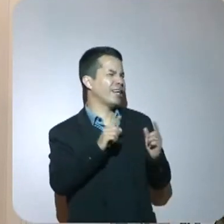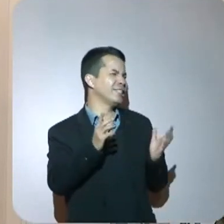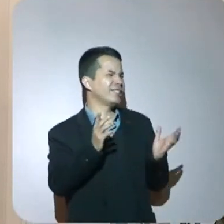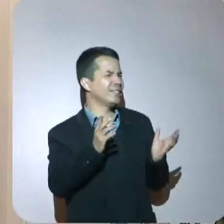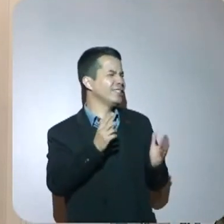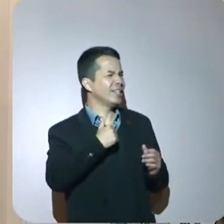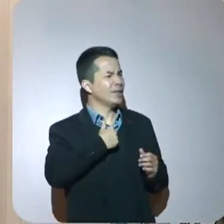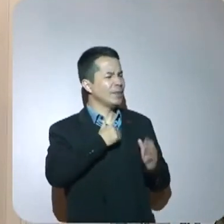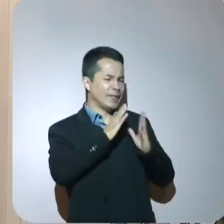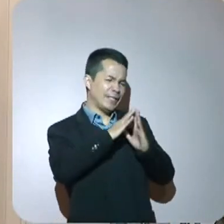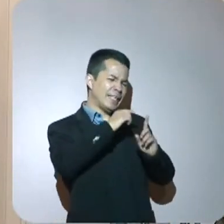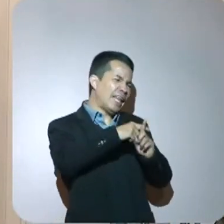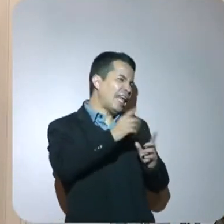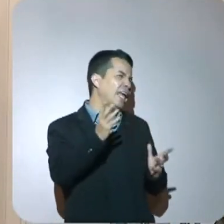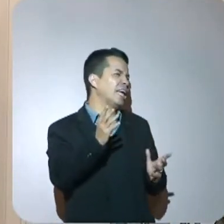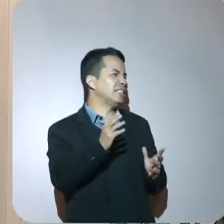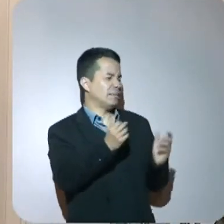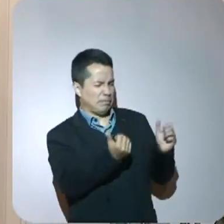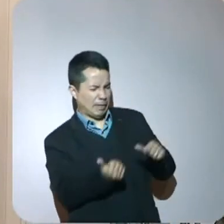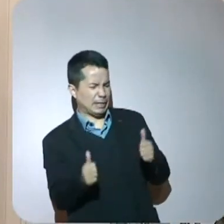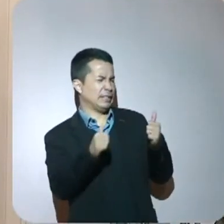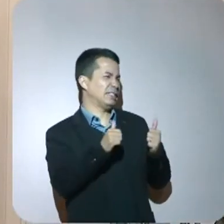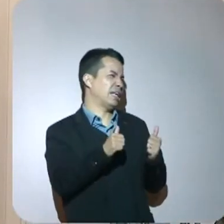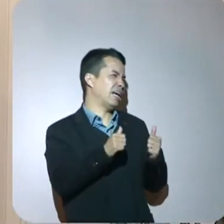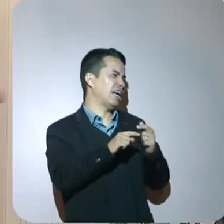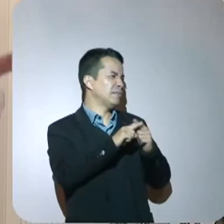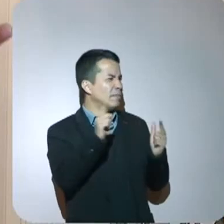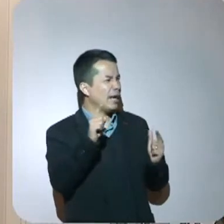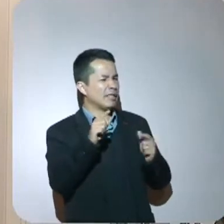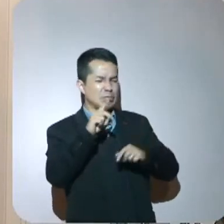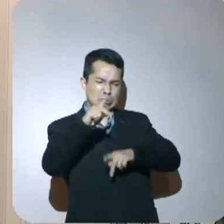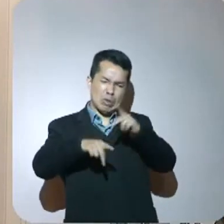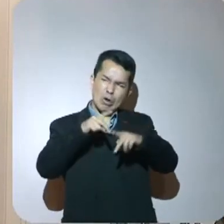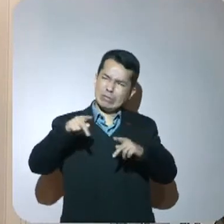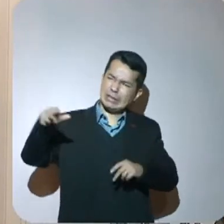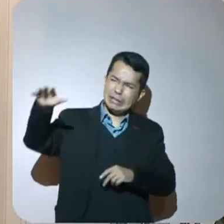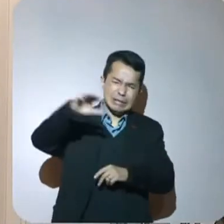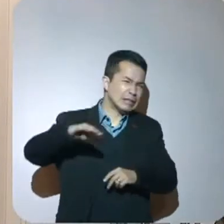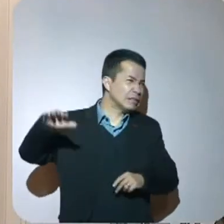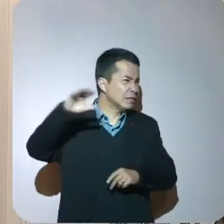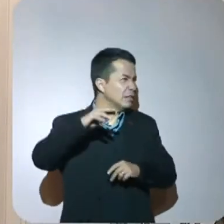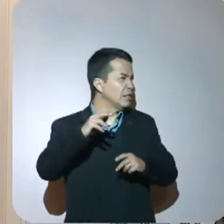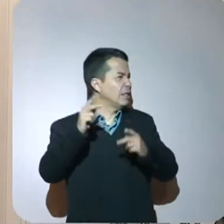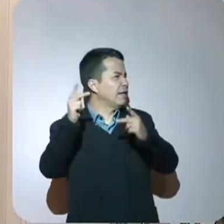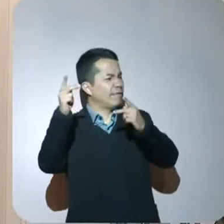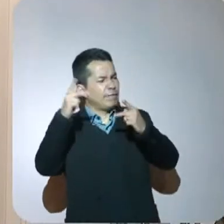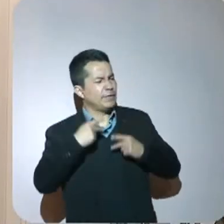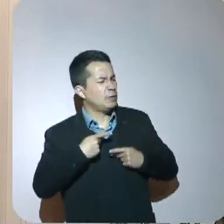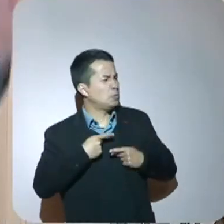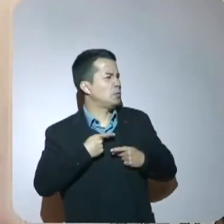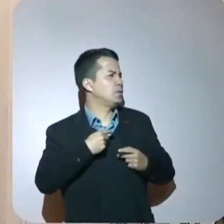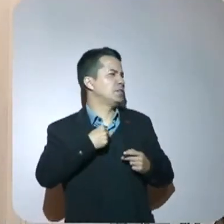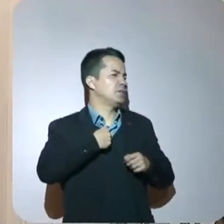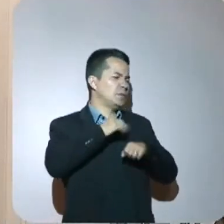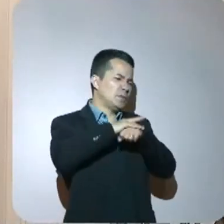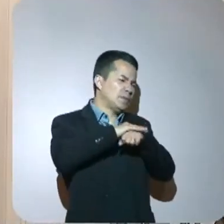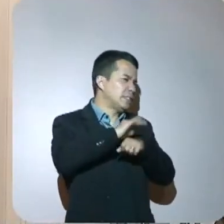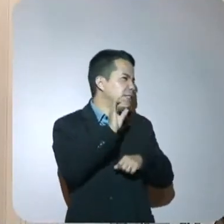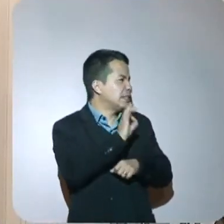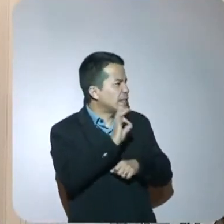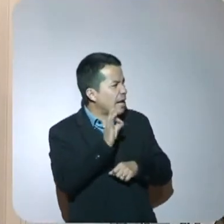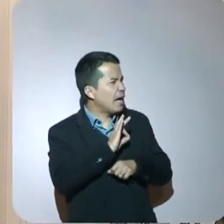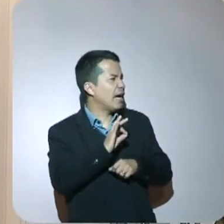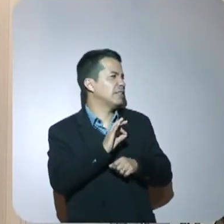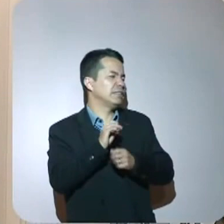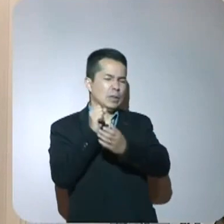converti, fui batizado, mas lá aquele povo, sabe, não me visitou quando eu fiquei doente, não fez isso, não